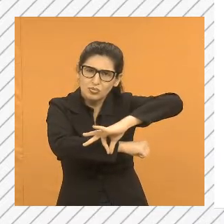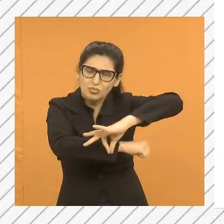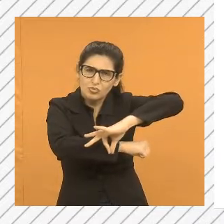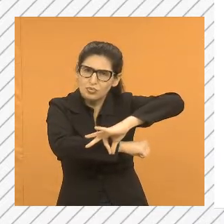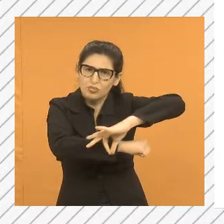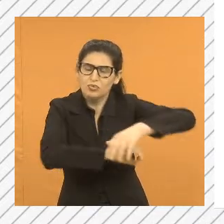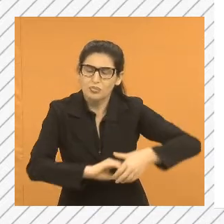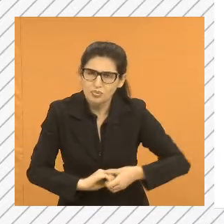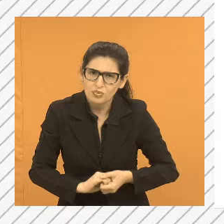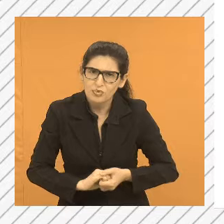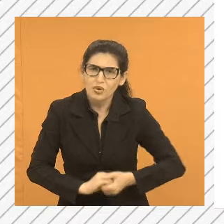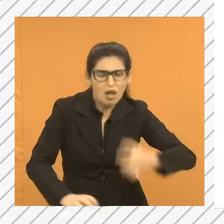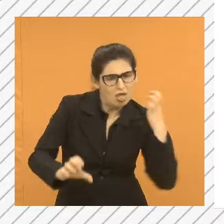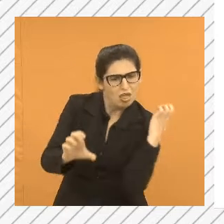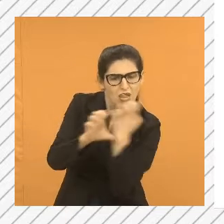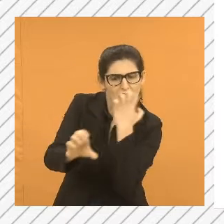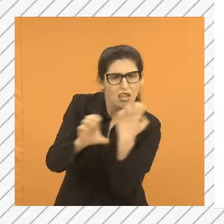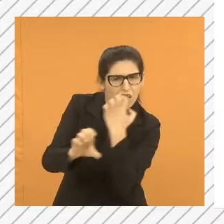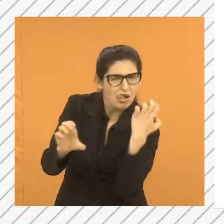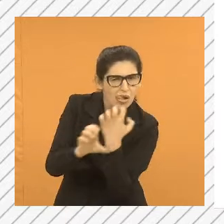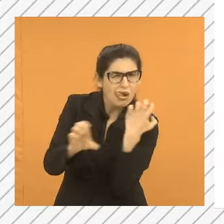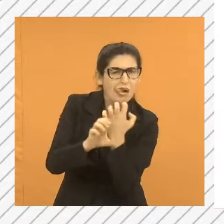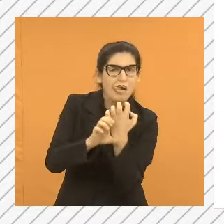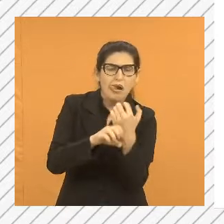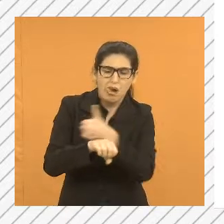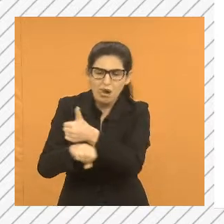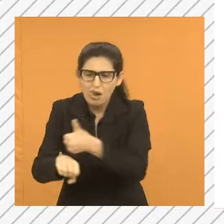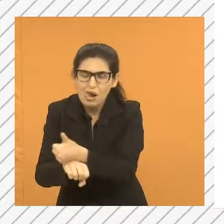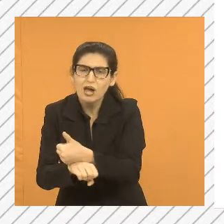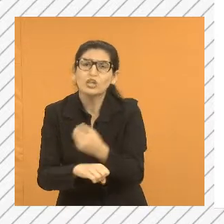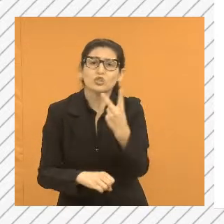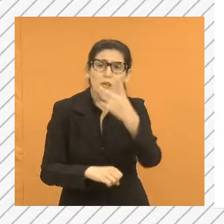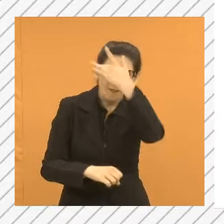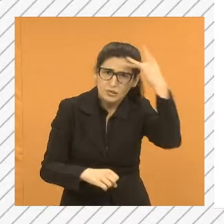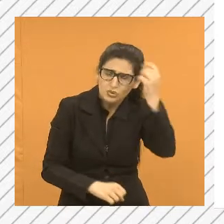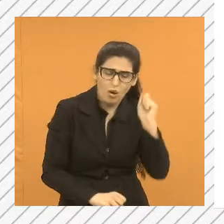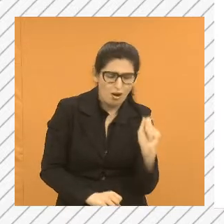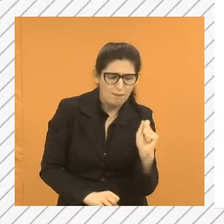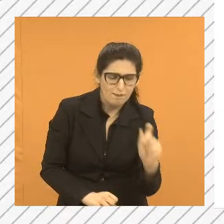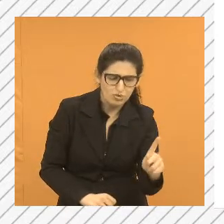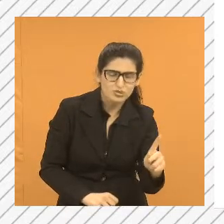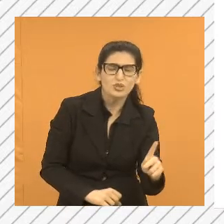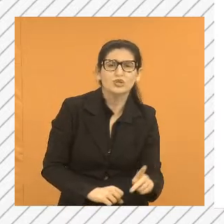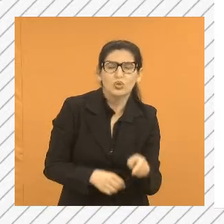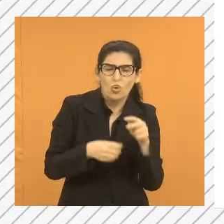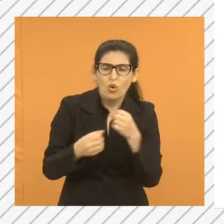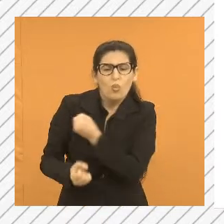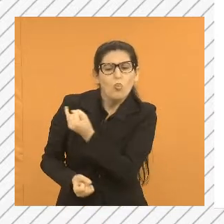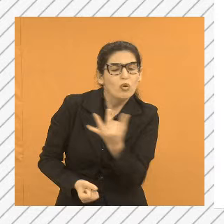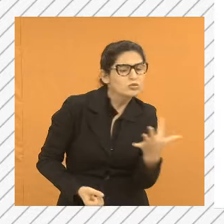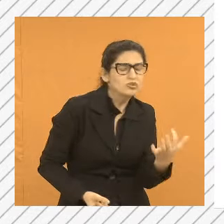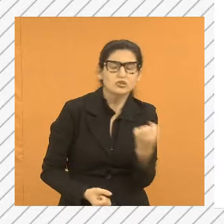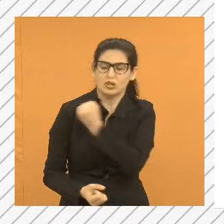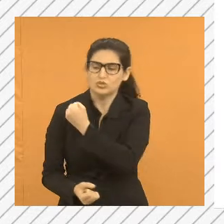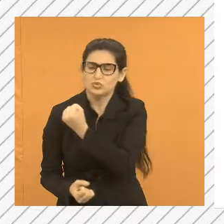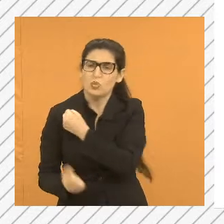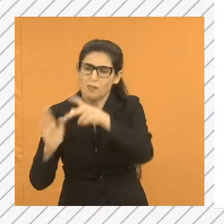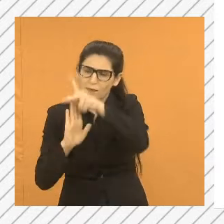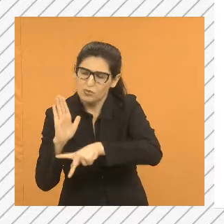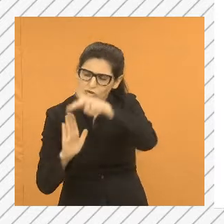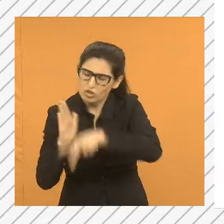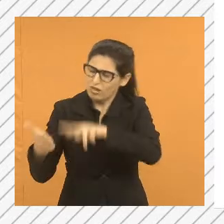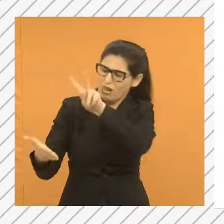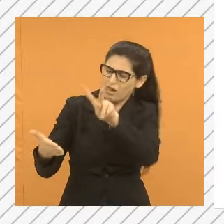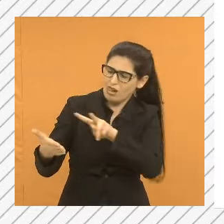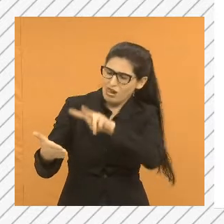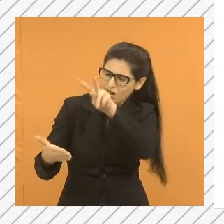consequência da presença do engenheiro. Tiramos 2 engenheiros que se aposentaram, o número de projetos analisados necessariamente cai. E